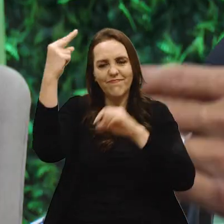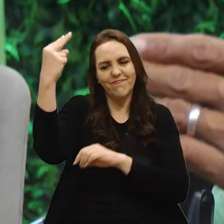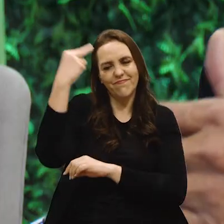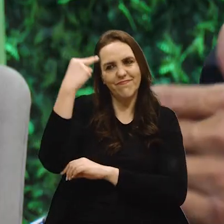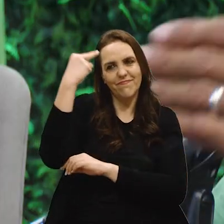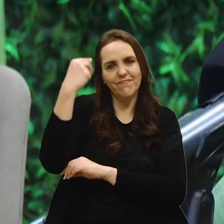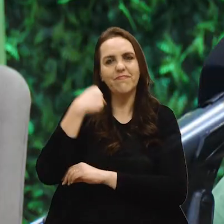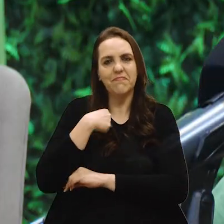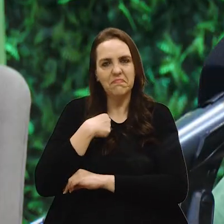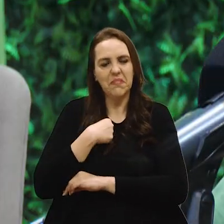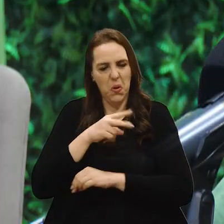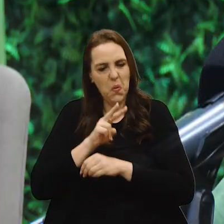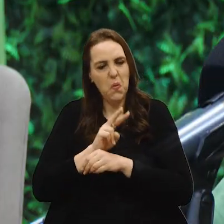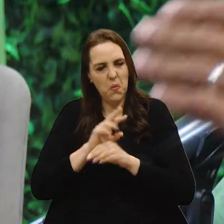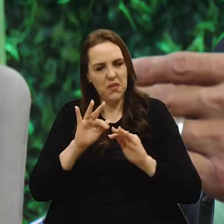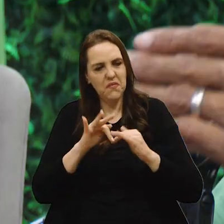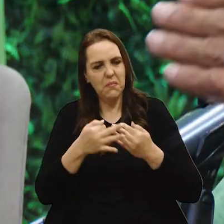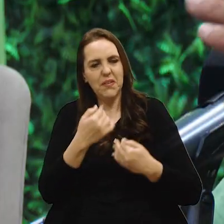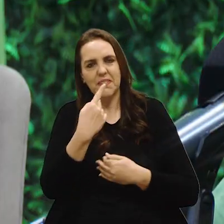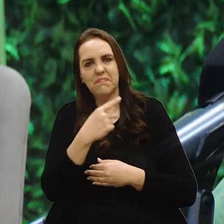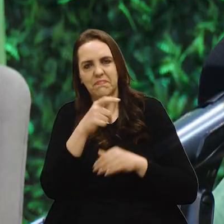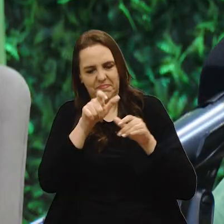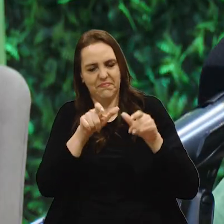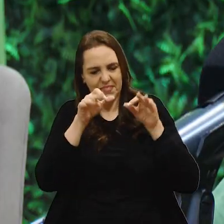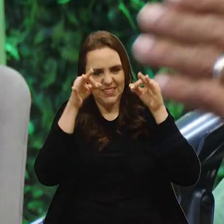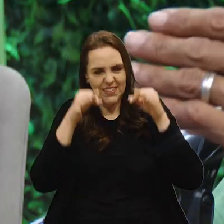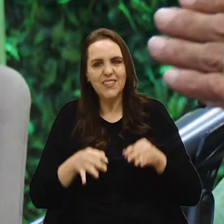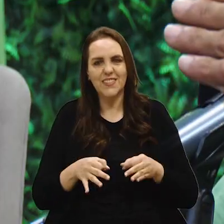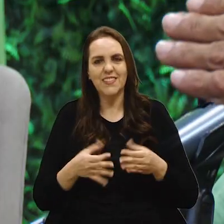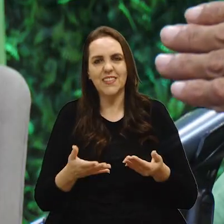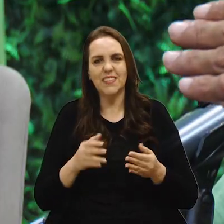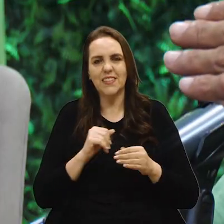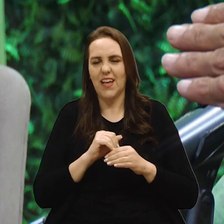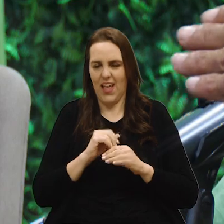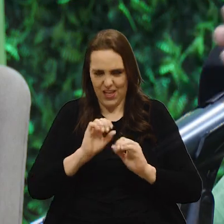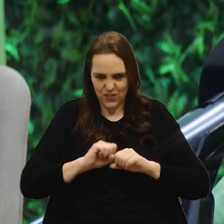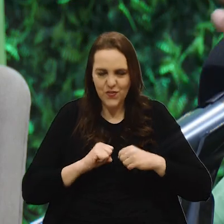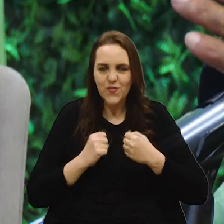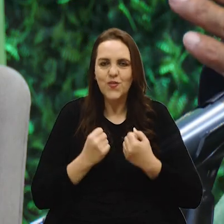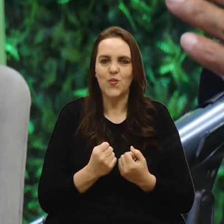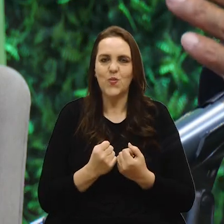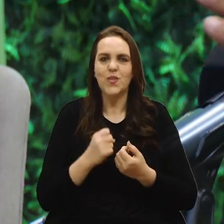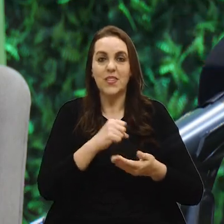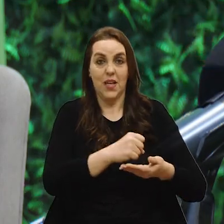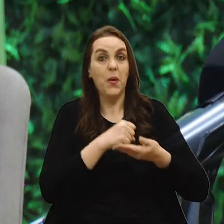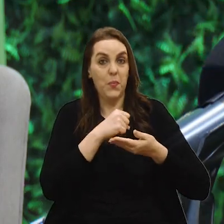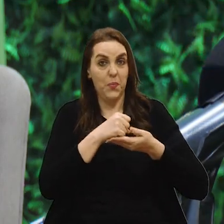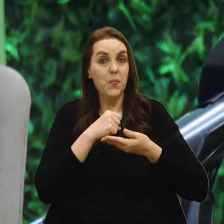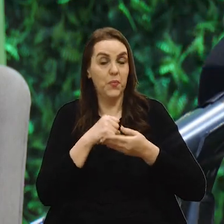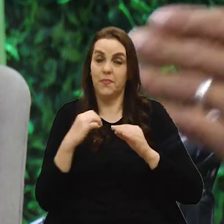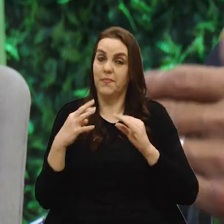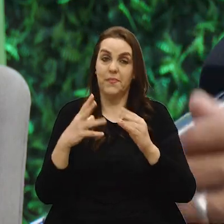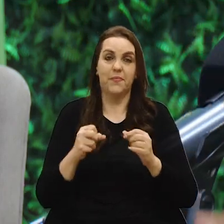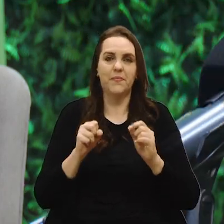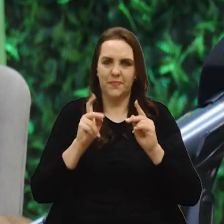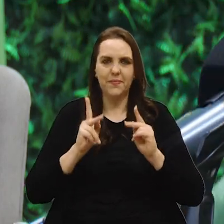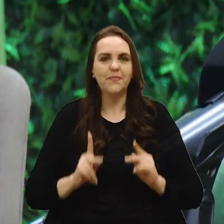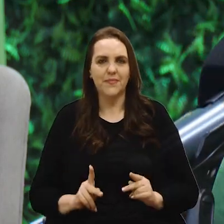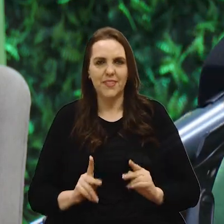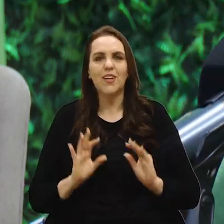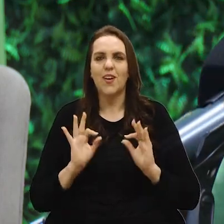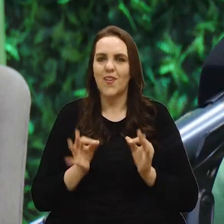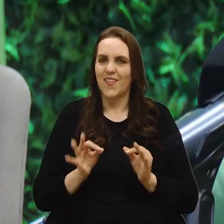Com certeza. Ele cuida da família dele com dignidade, ele dá o máximo dele. Eu tenho apoio, né? Tenho o apoio das pessoas